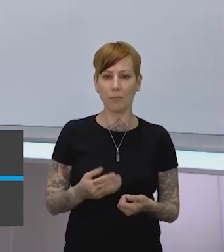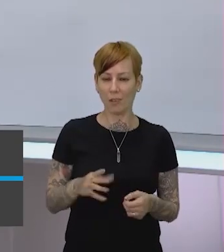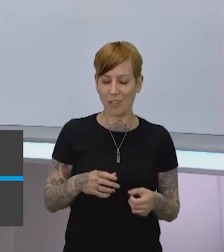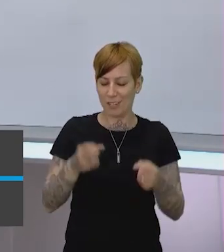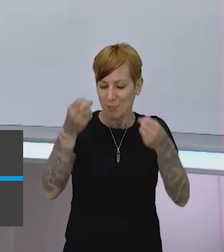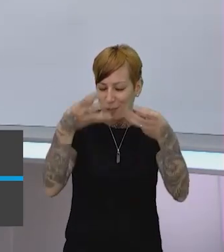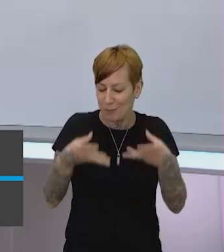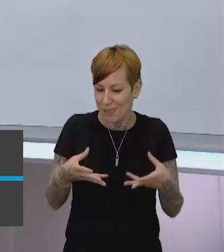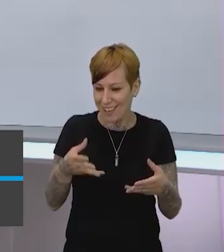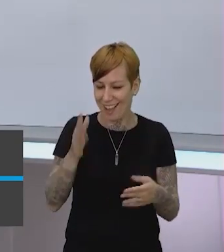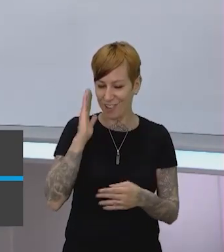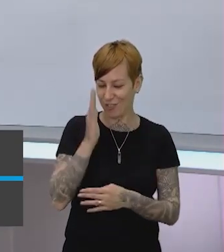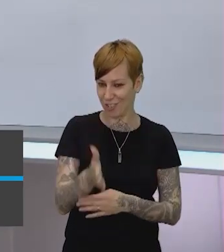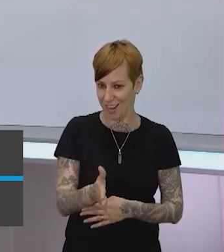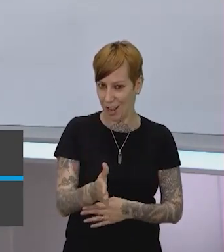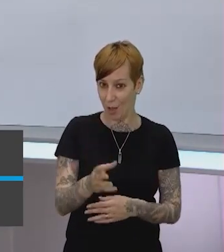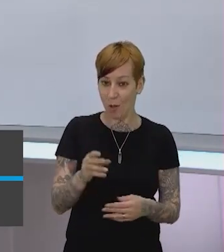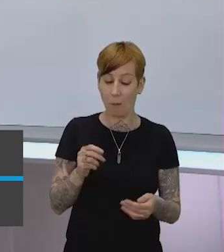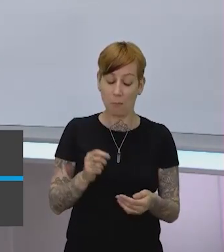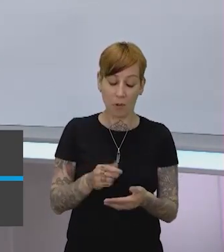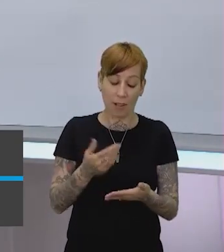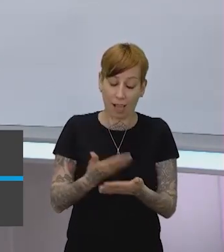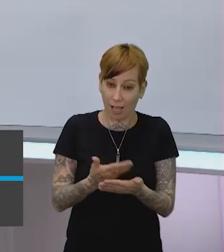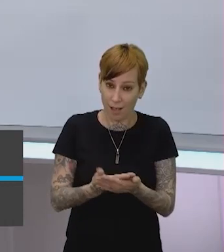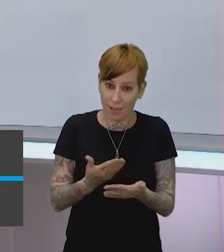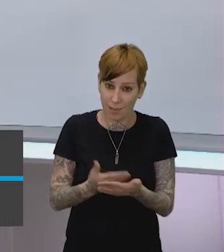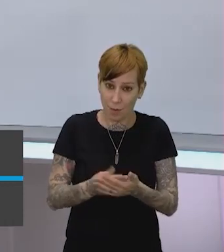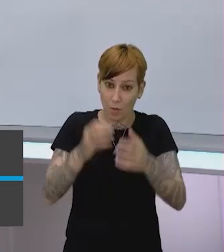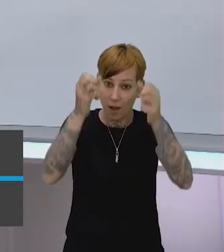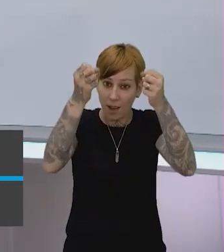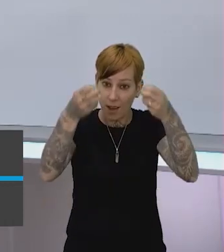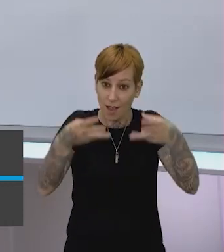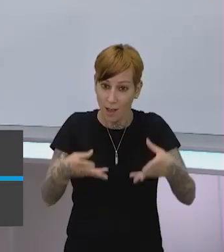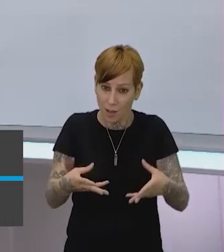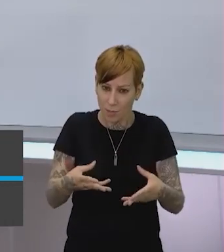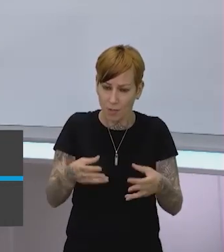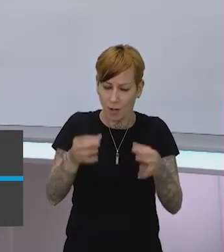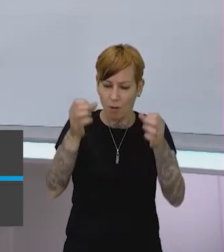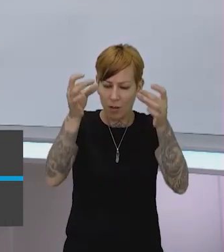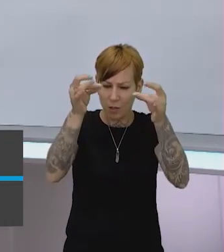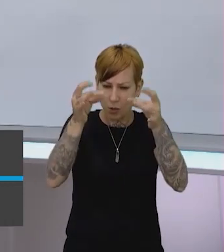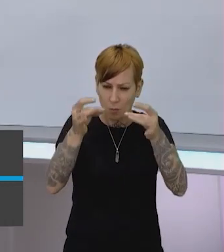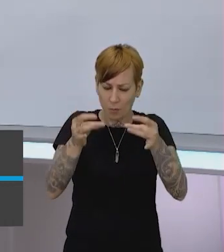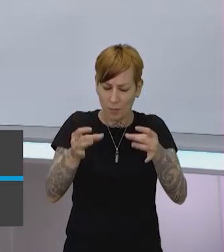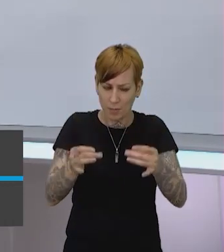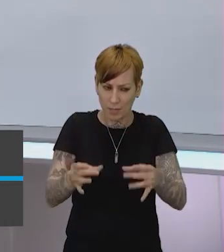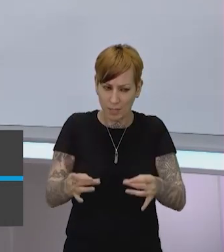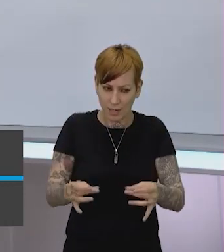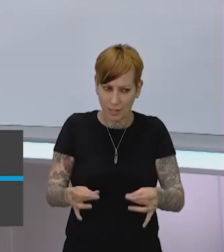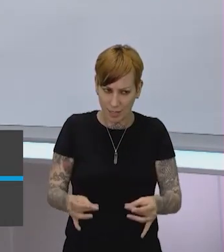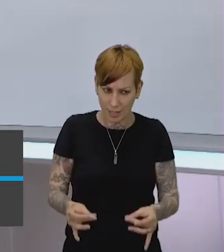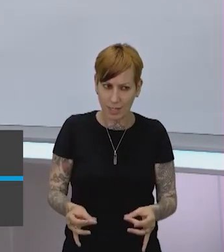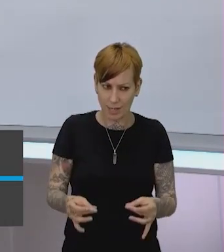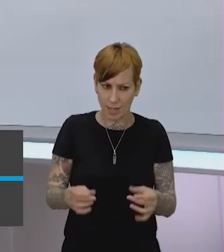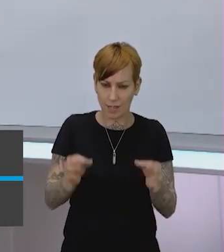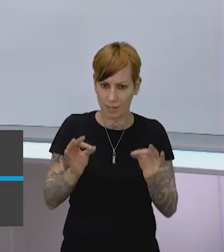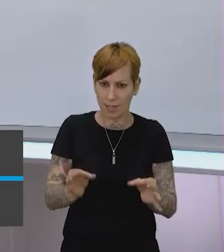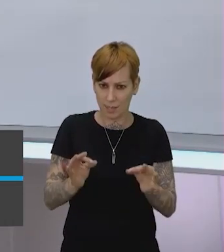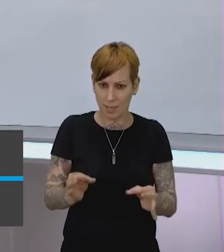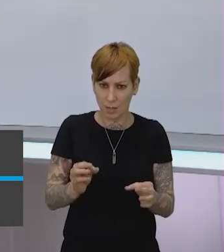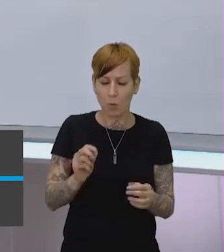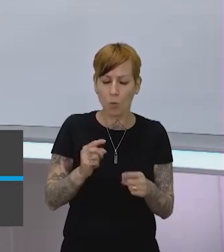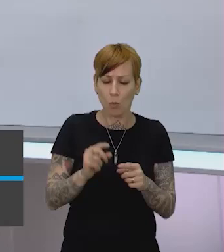o que é a globalização, porque ainda nessa aula eu vou falar um pouco do que é a globalização para o Milton Santos, mas vamos começar